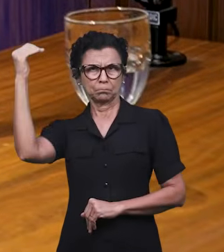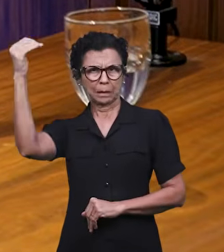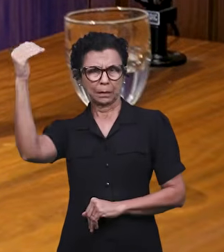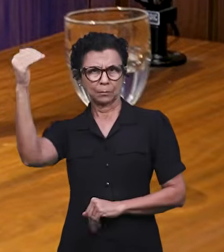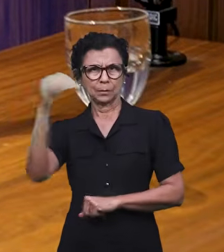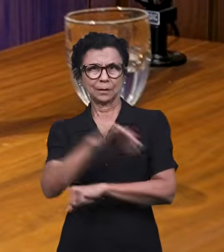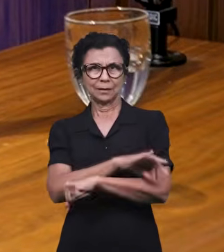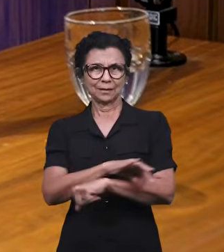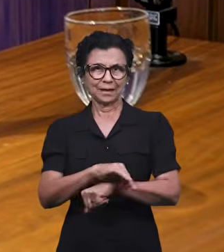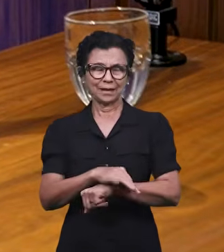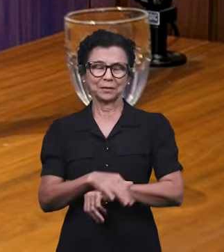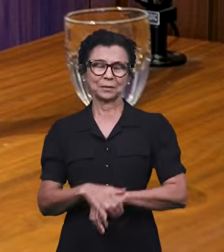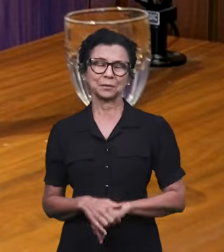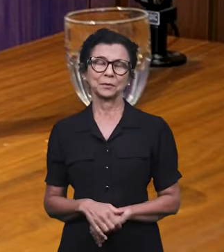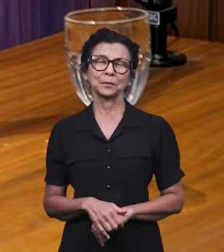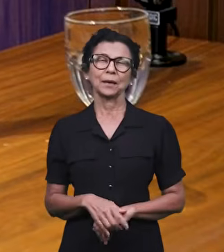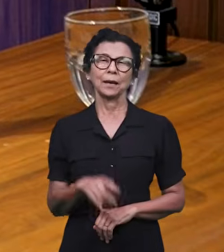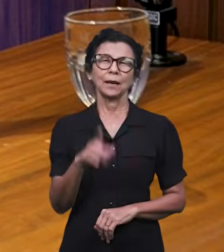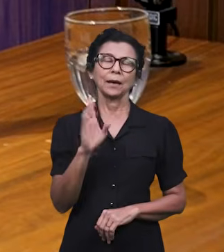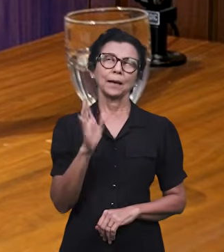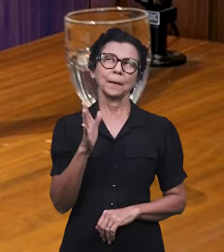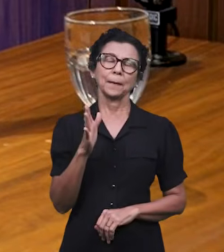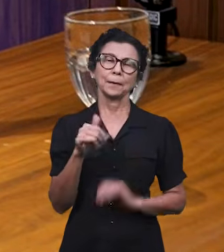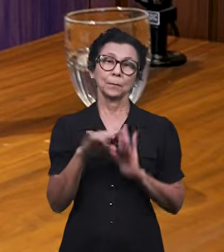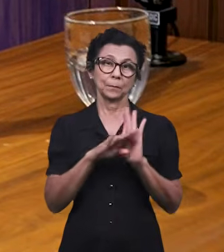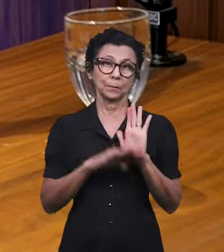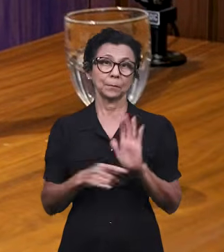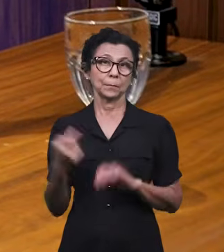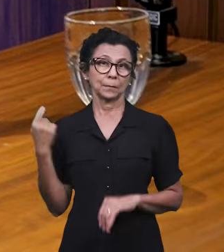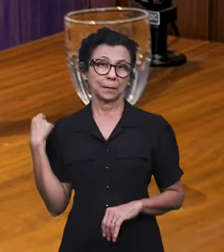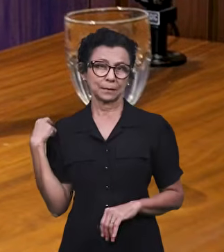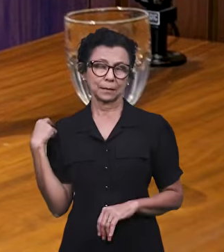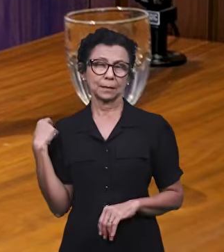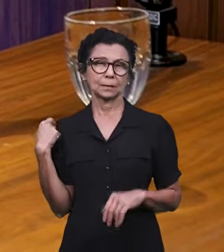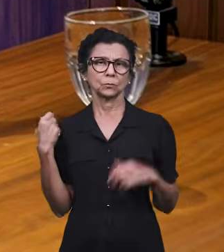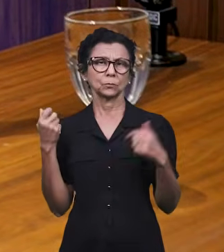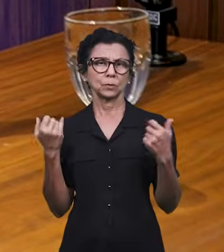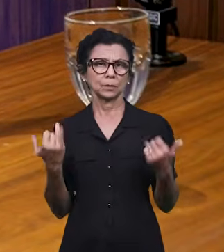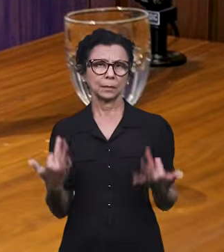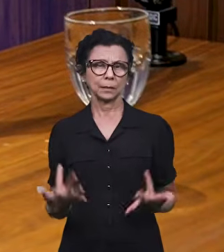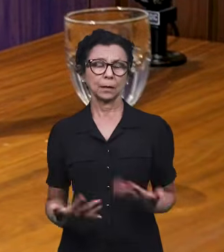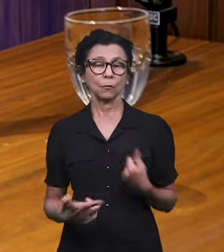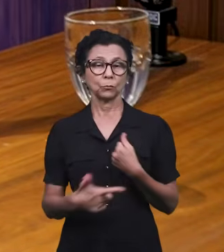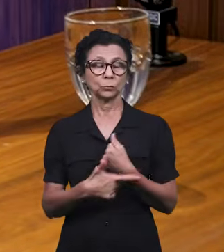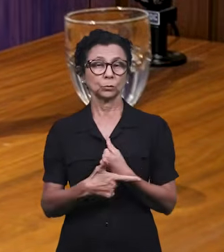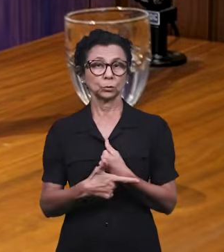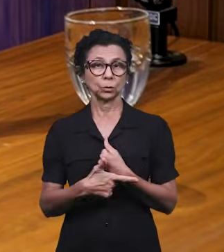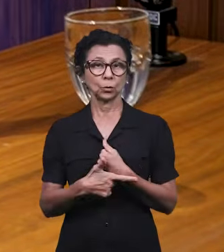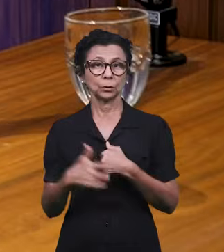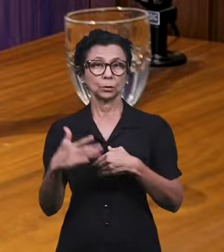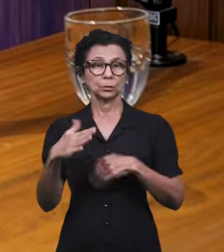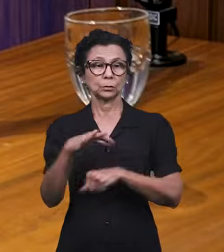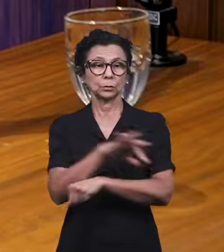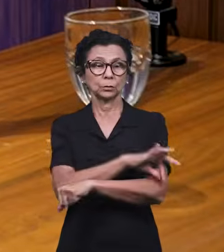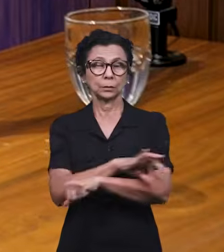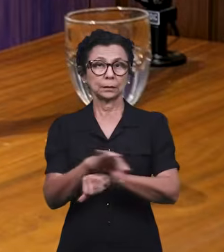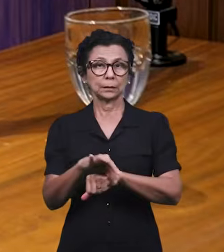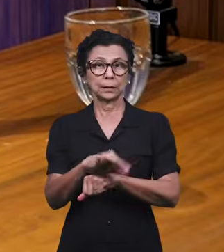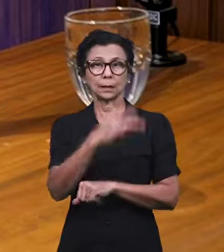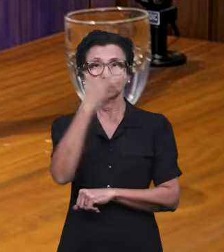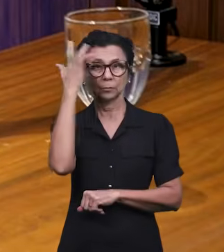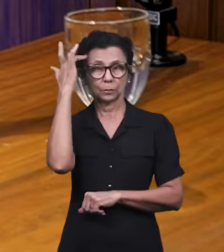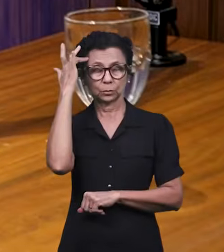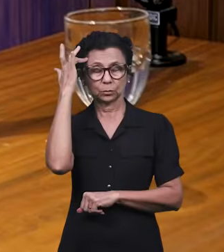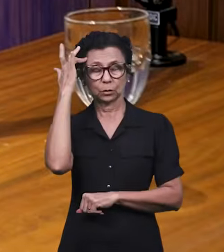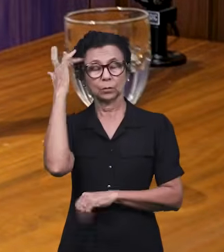nós já comentamos no programa anterior sobre as principais funções do arquiteto, né? Aquilo que o arquiteto tem